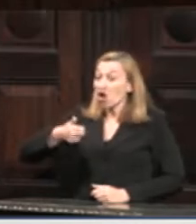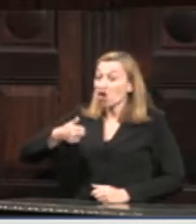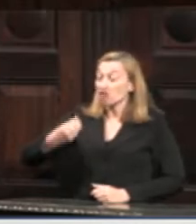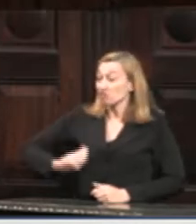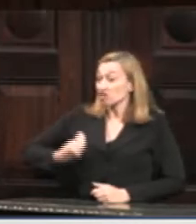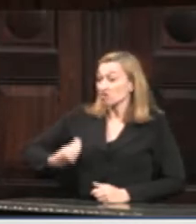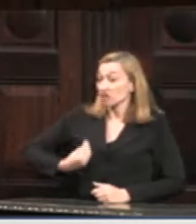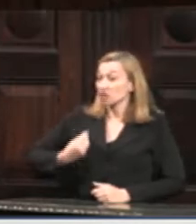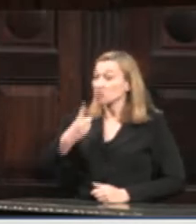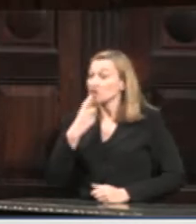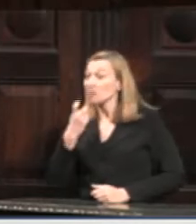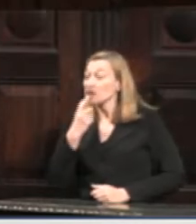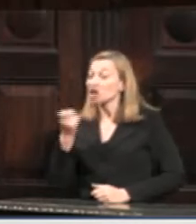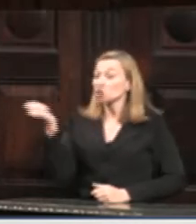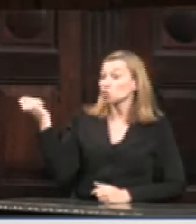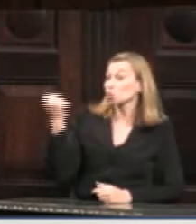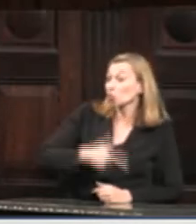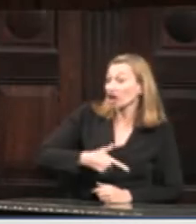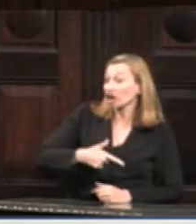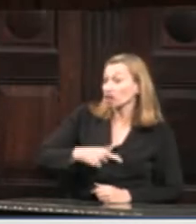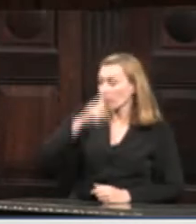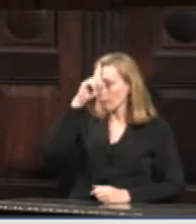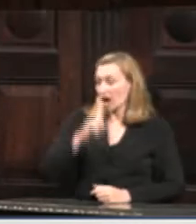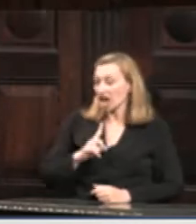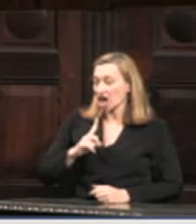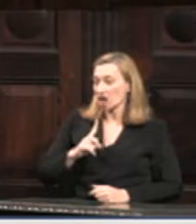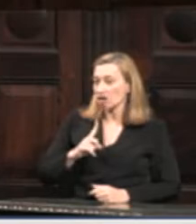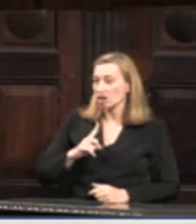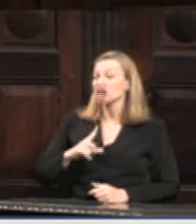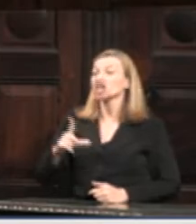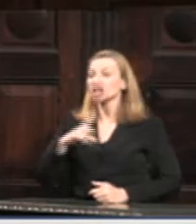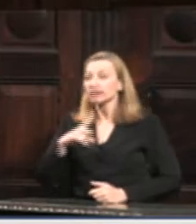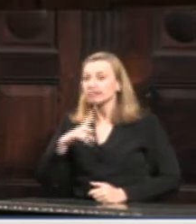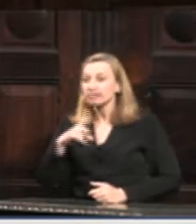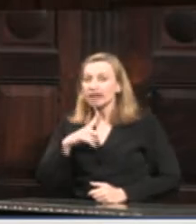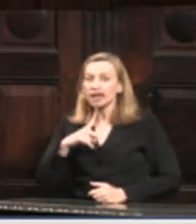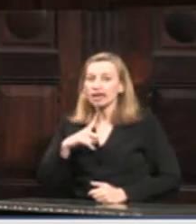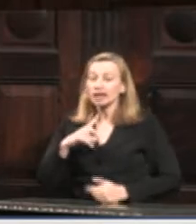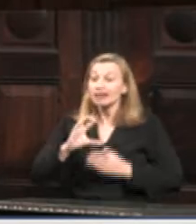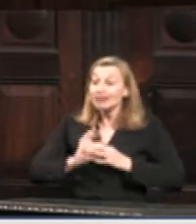é transparente, alguém que tem posição.